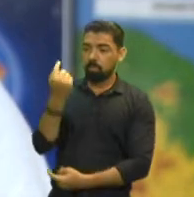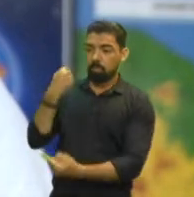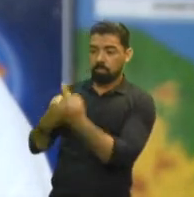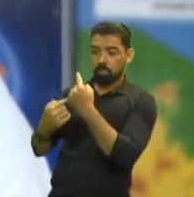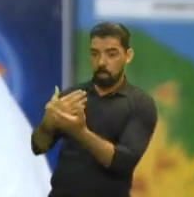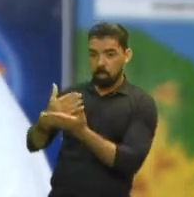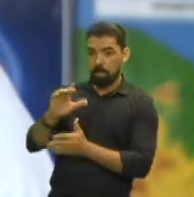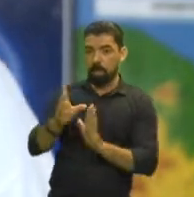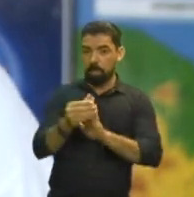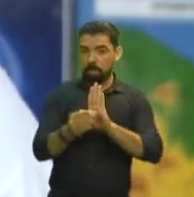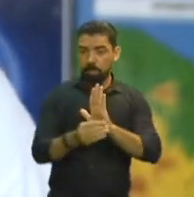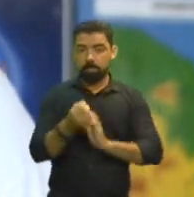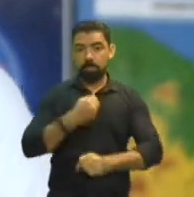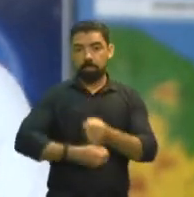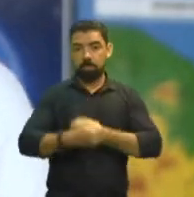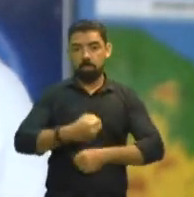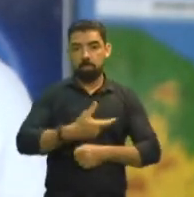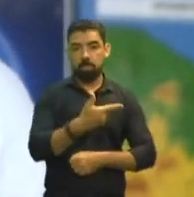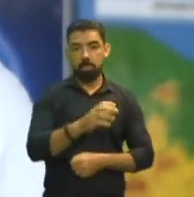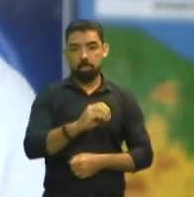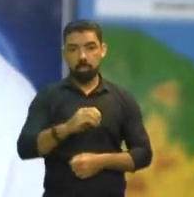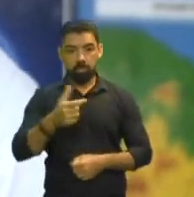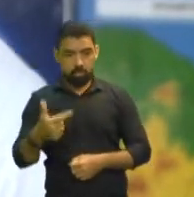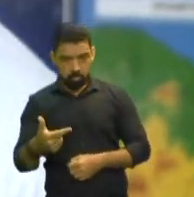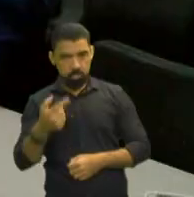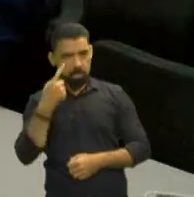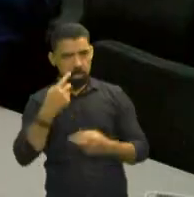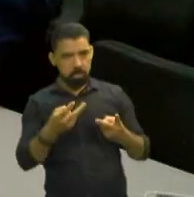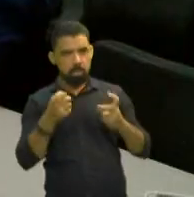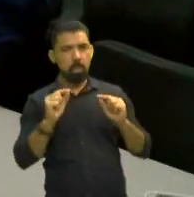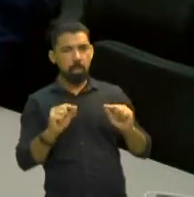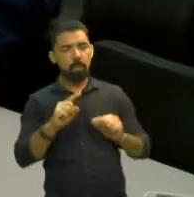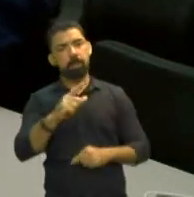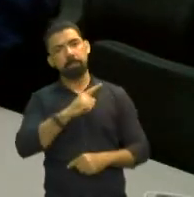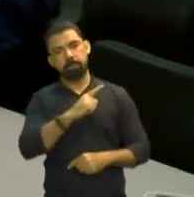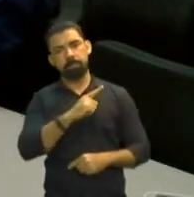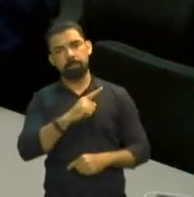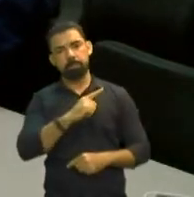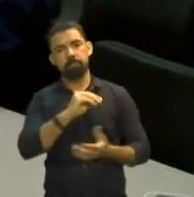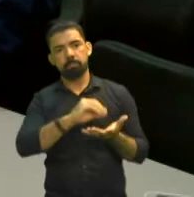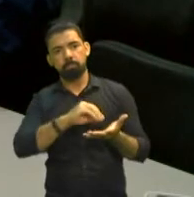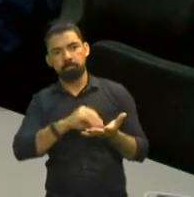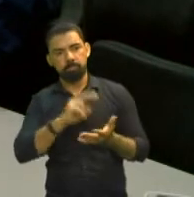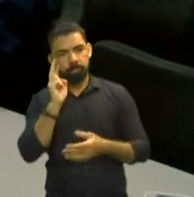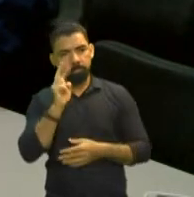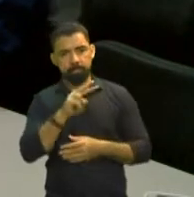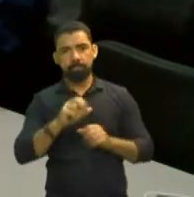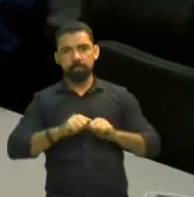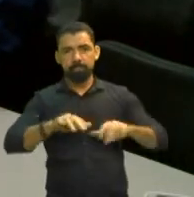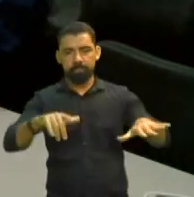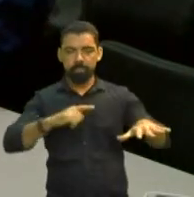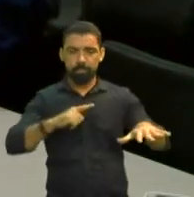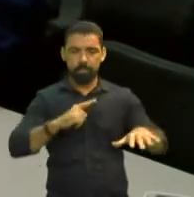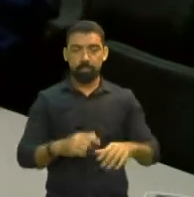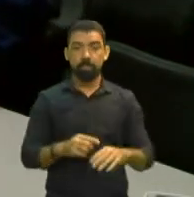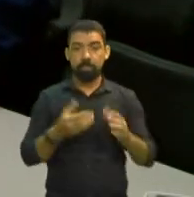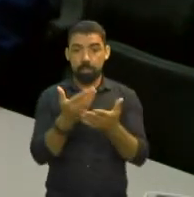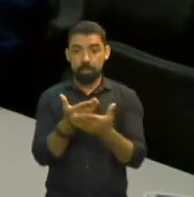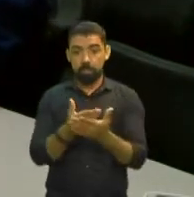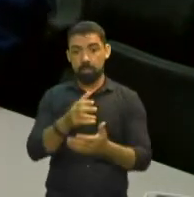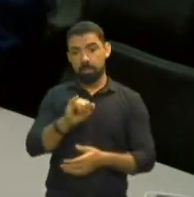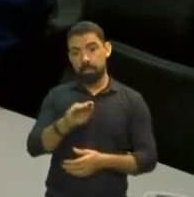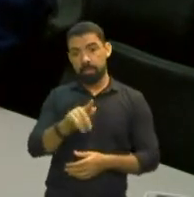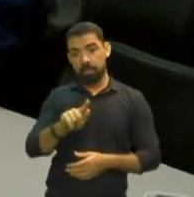desde 2002, a gente vê que está havendo uma desconcentração. O estudo foi realizado pelo IBGE em